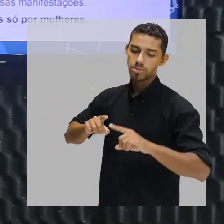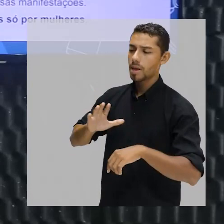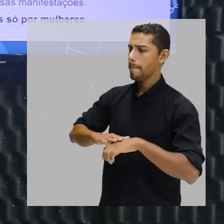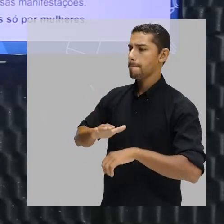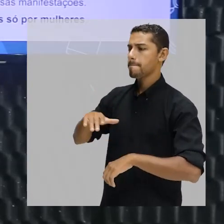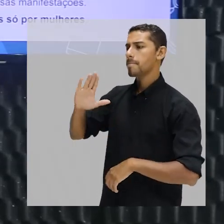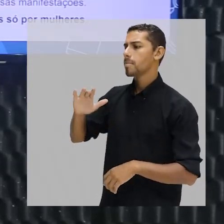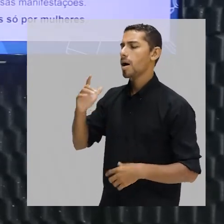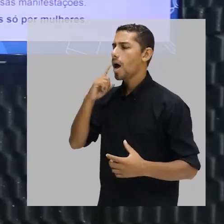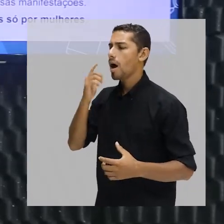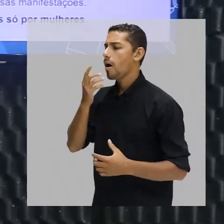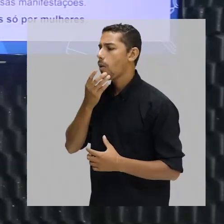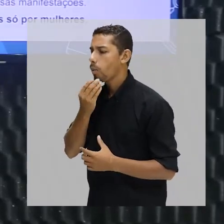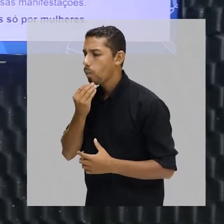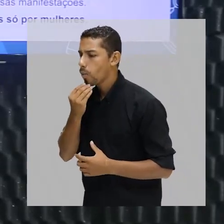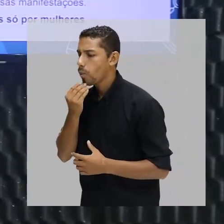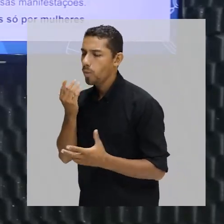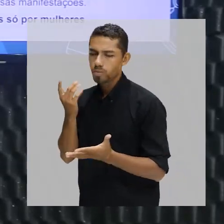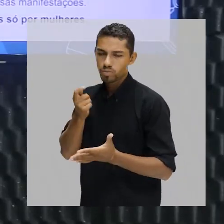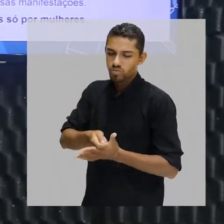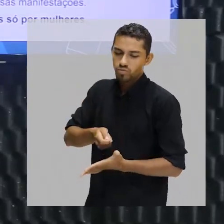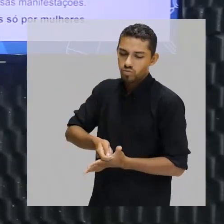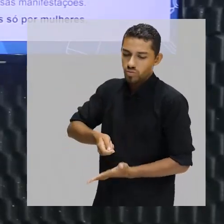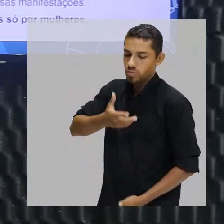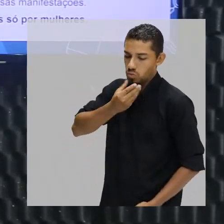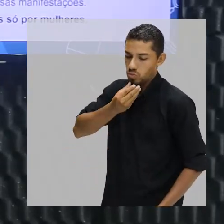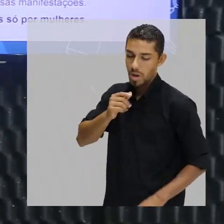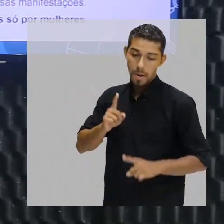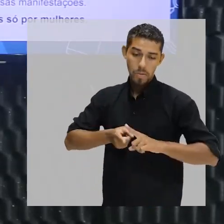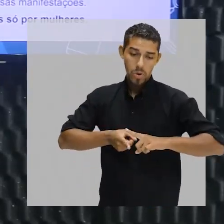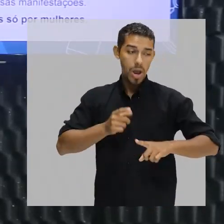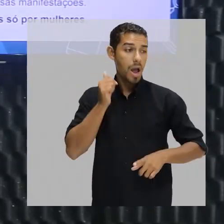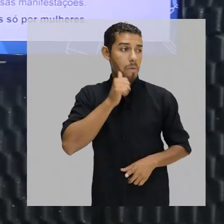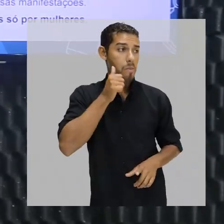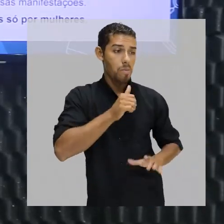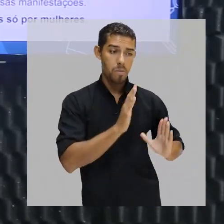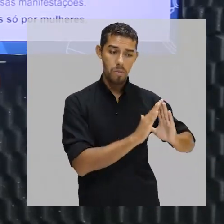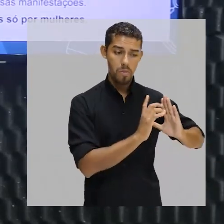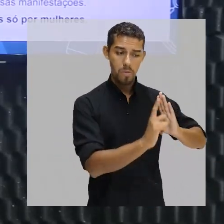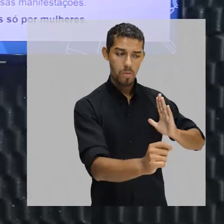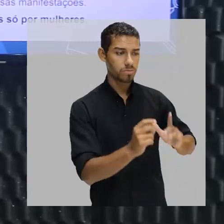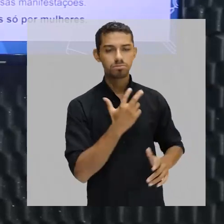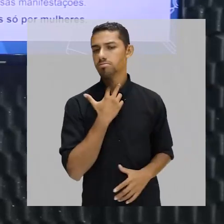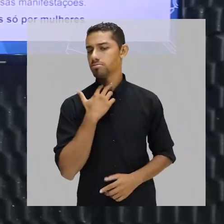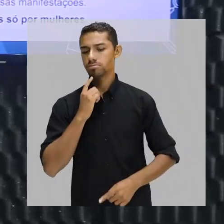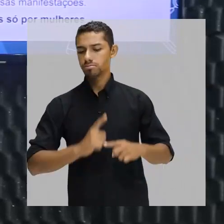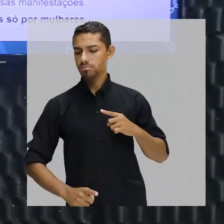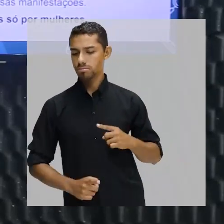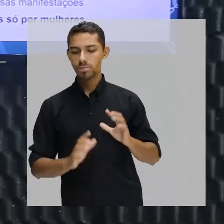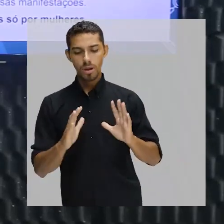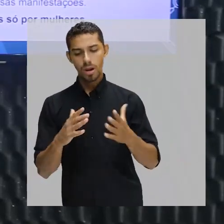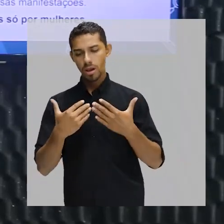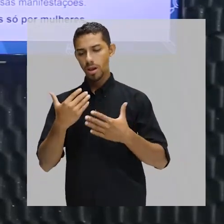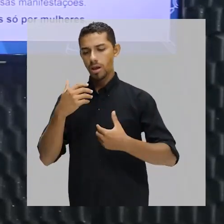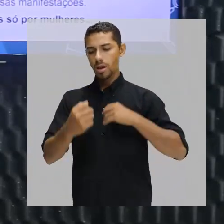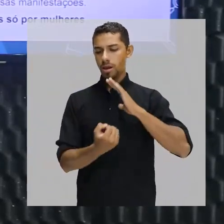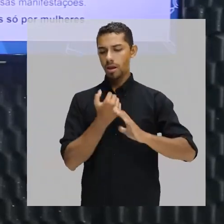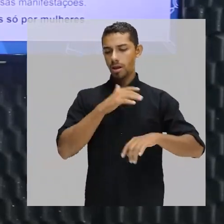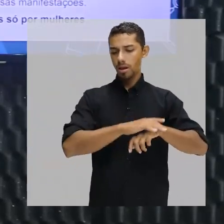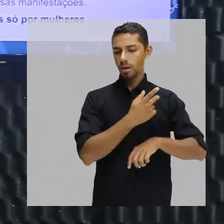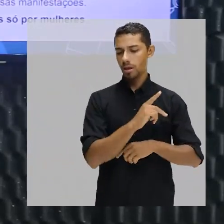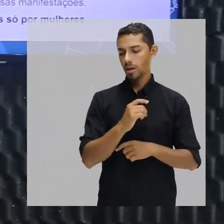por um processo cultural machista ao longo. Por quê? Porque a mulher não podia sair de casa, a mulher não podia fazer isso, então ela passava a ser a produtora enquanto os homens